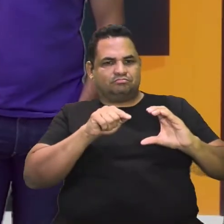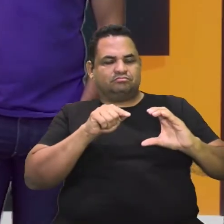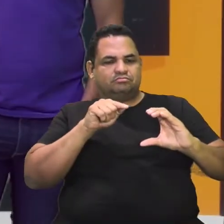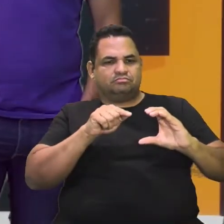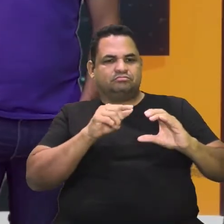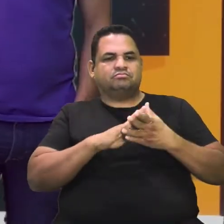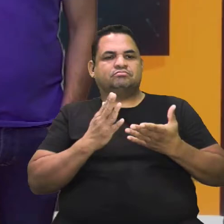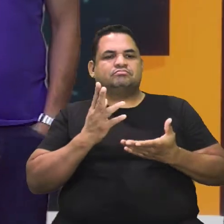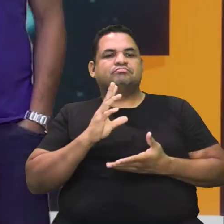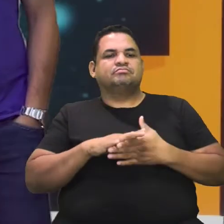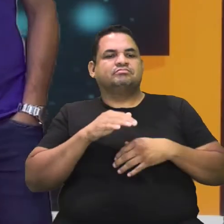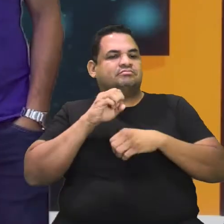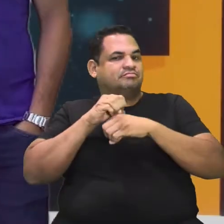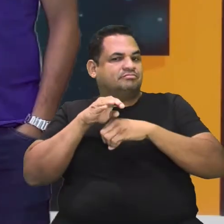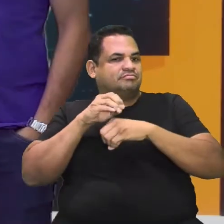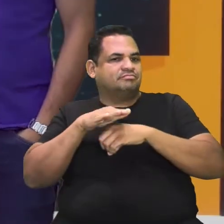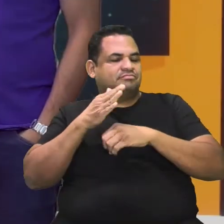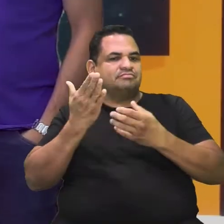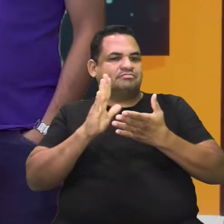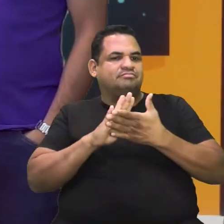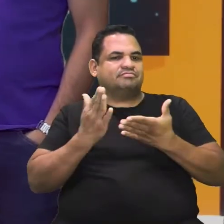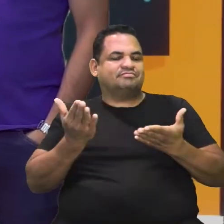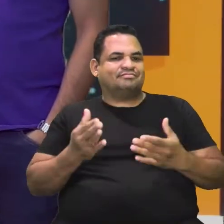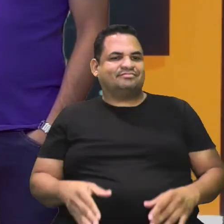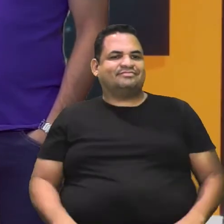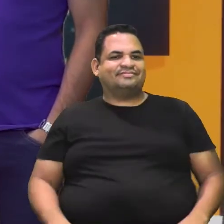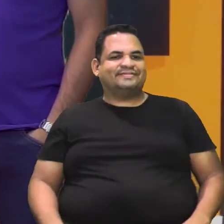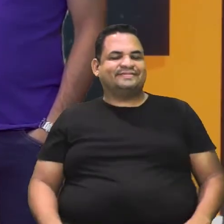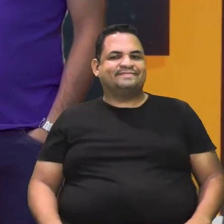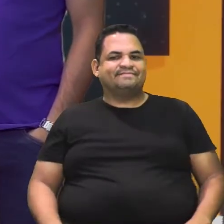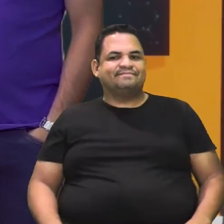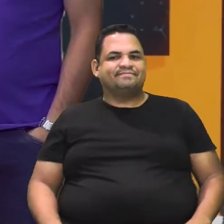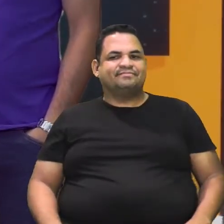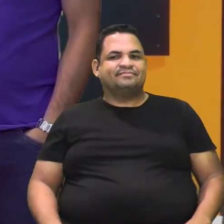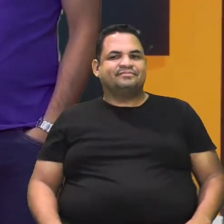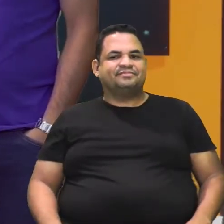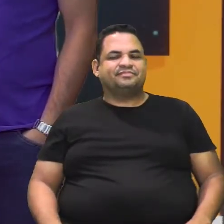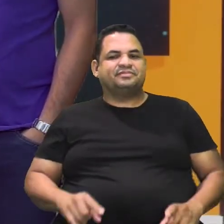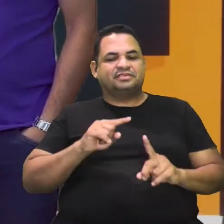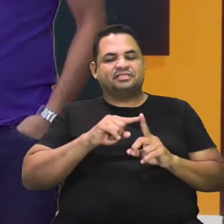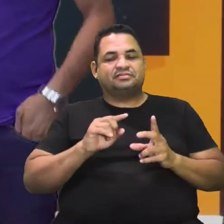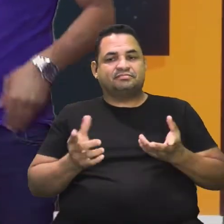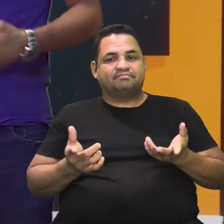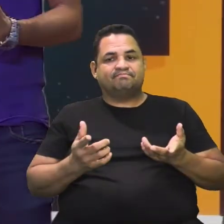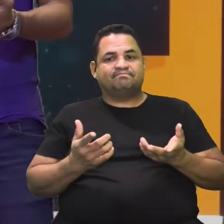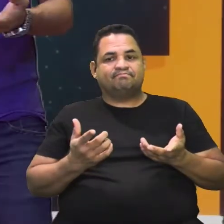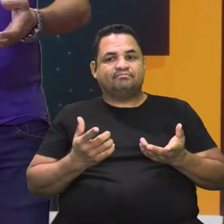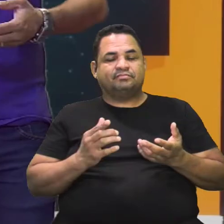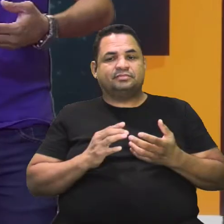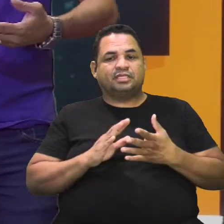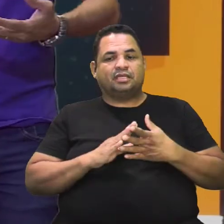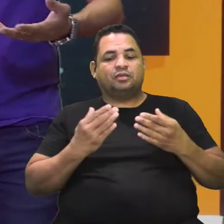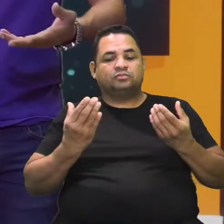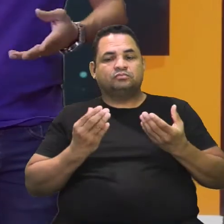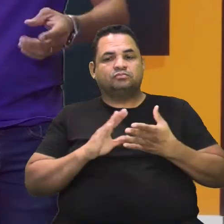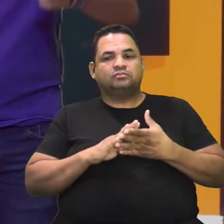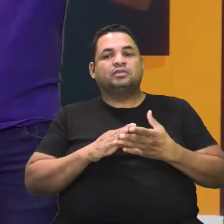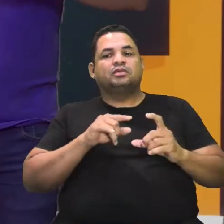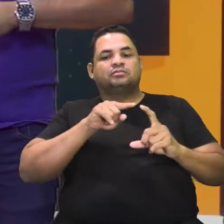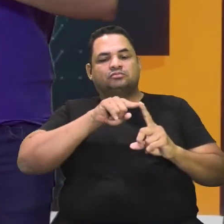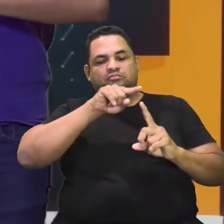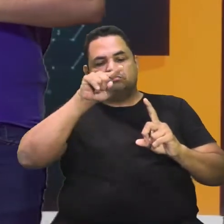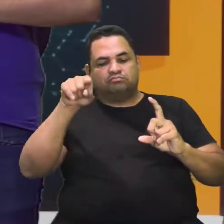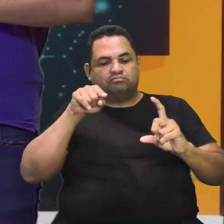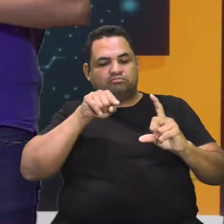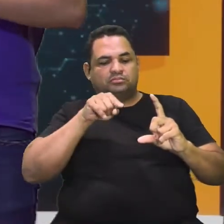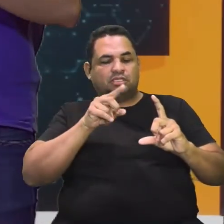centro. Então já vai ficando a dica aí. Então aí já hashtag fica a dica, já vai. É a posição entre circunferências, né? Porque para ser concêntrica tem que ter o mesmo centro. Então